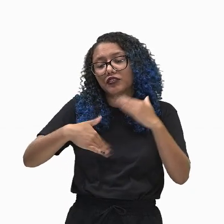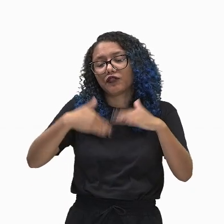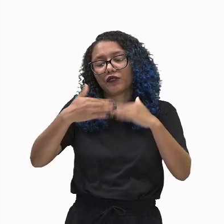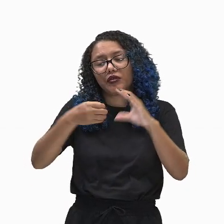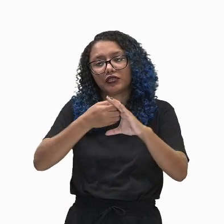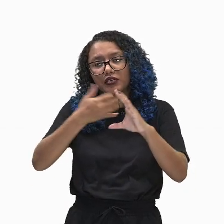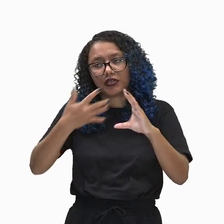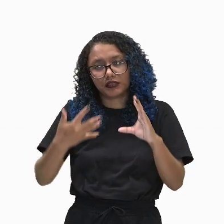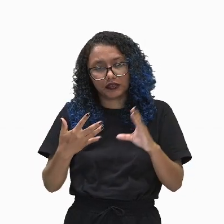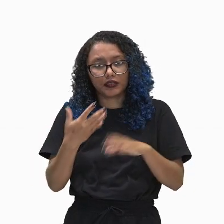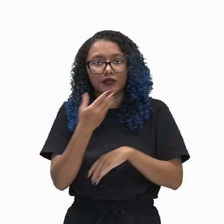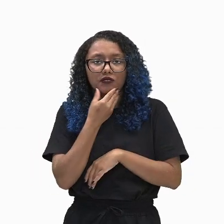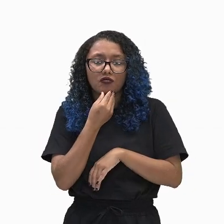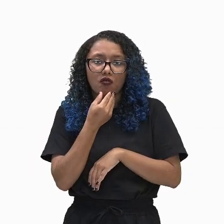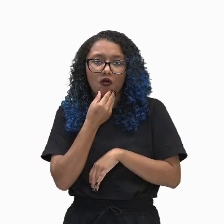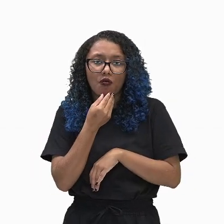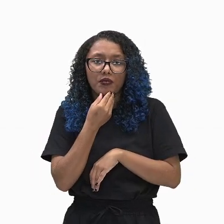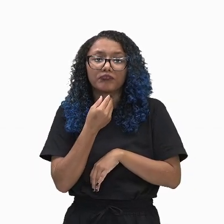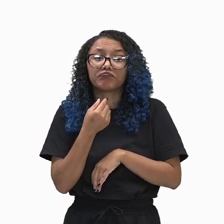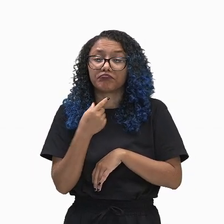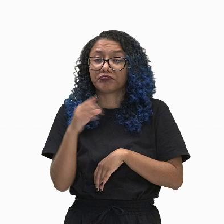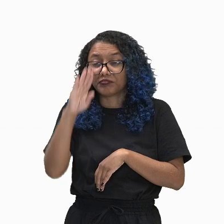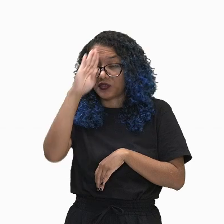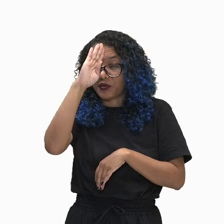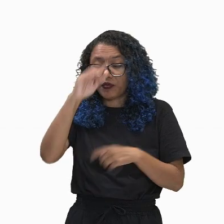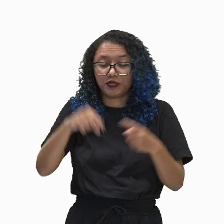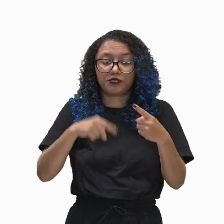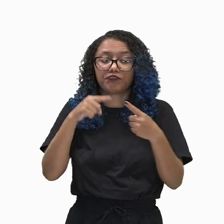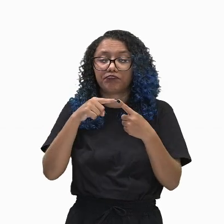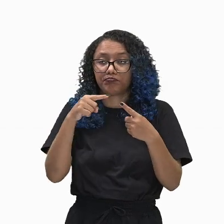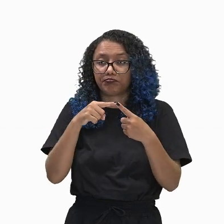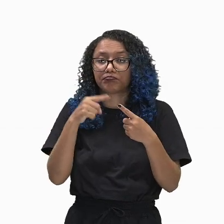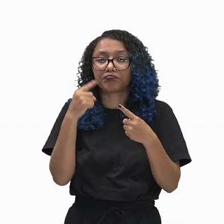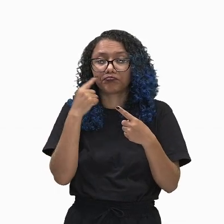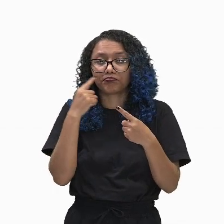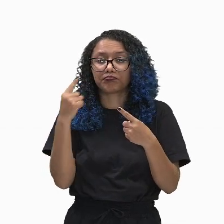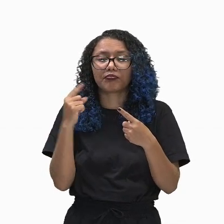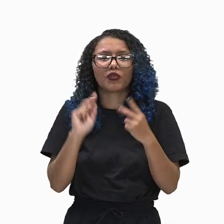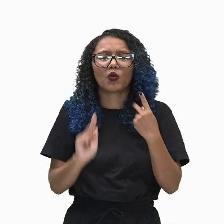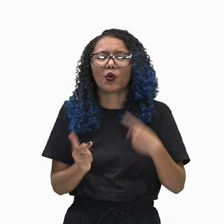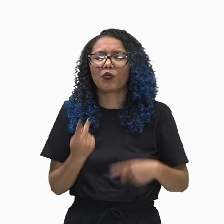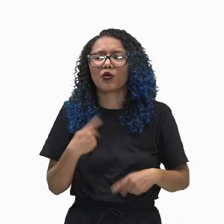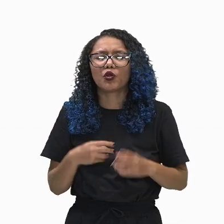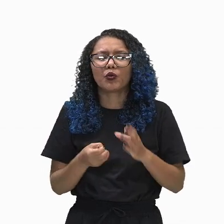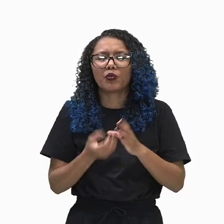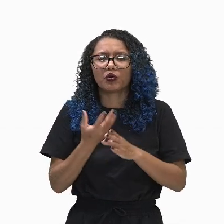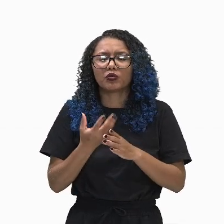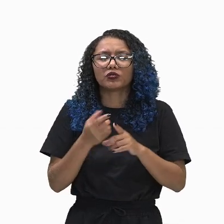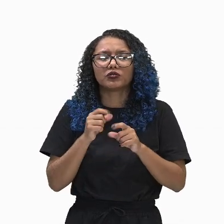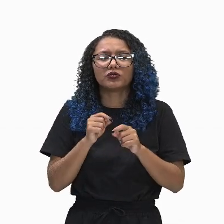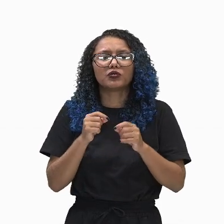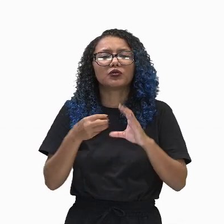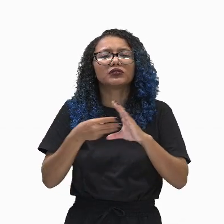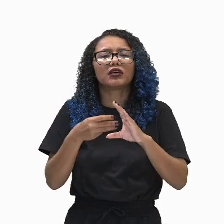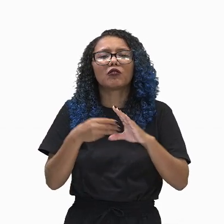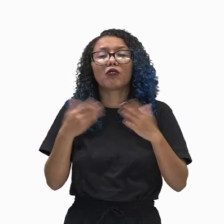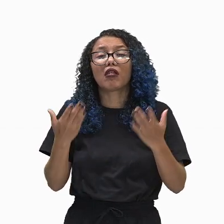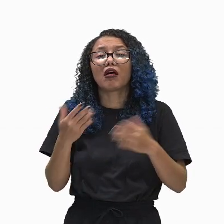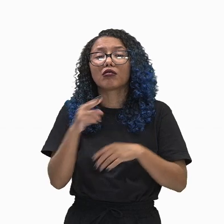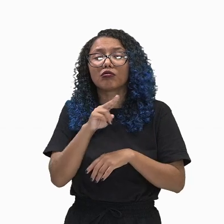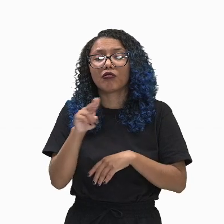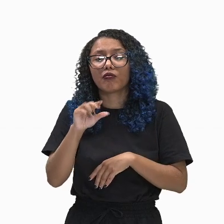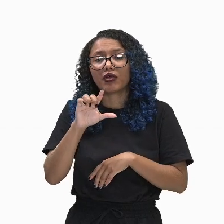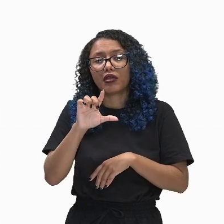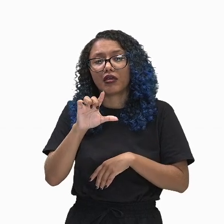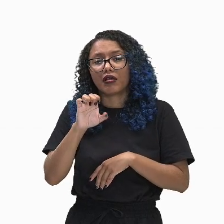masculinas, nós temos aí principalmente a testosterona, que é um hormônio produzido pelas células de Leydig nos testículos,